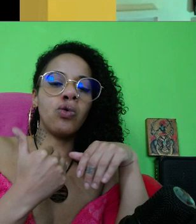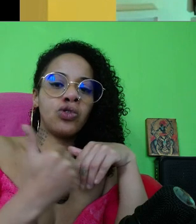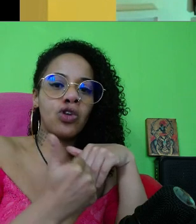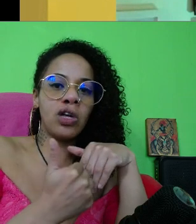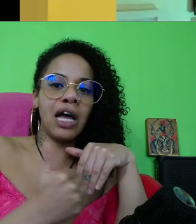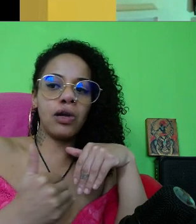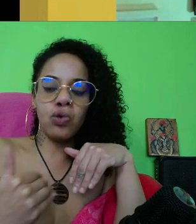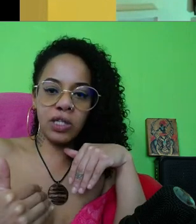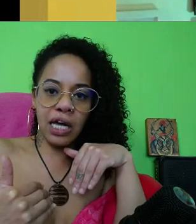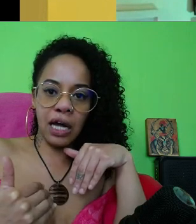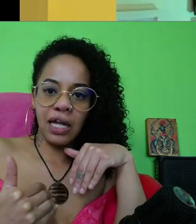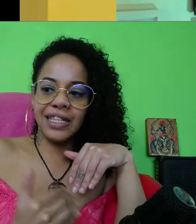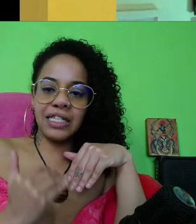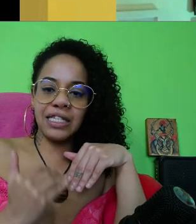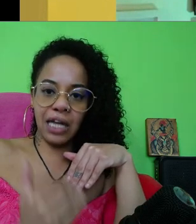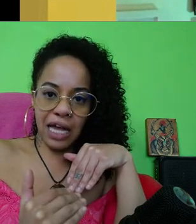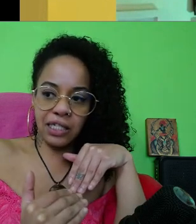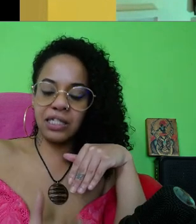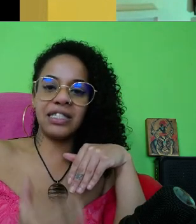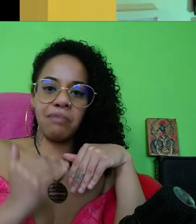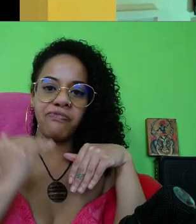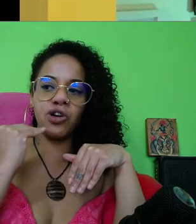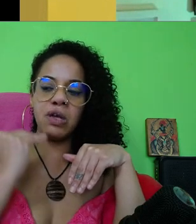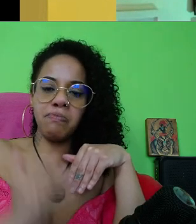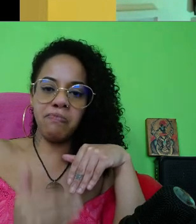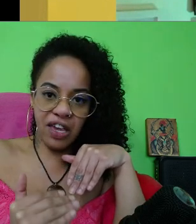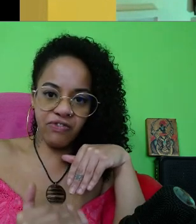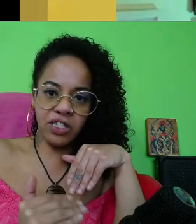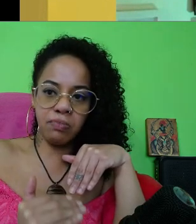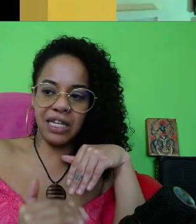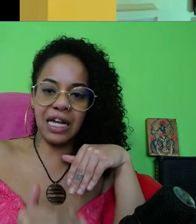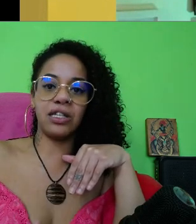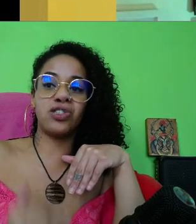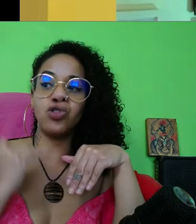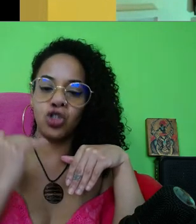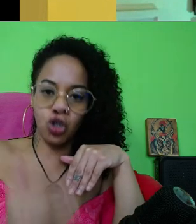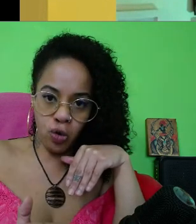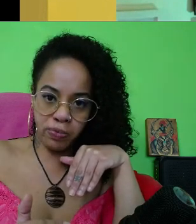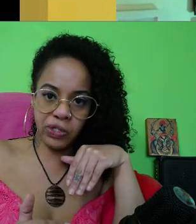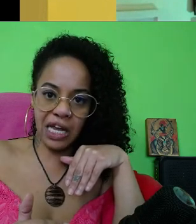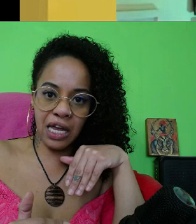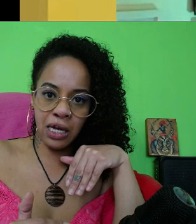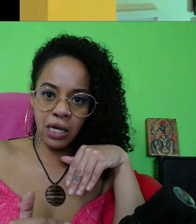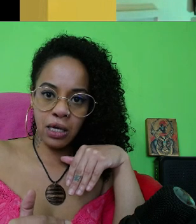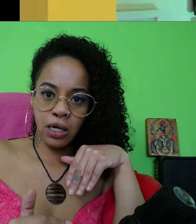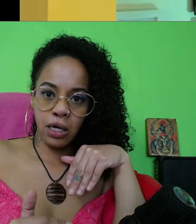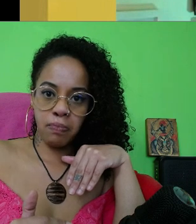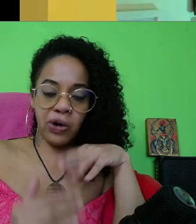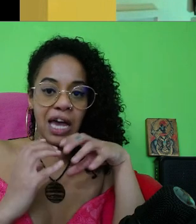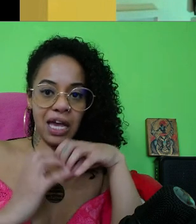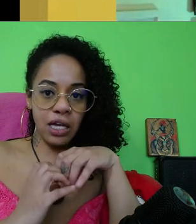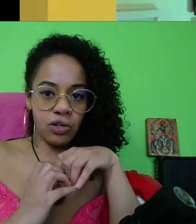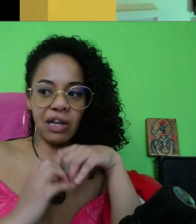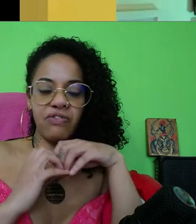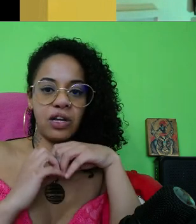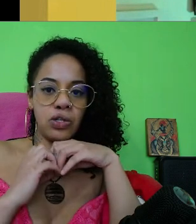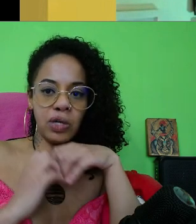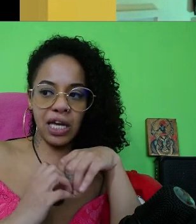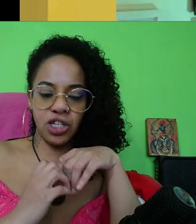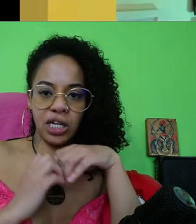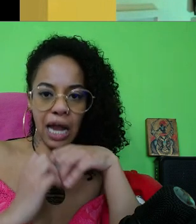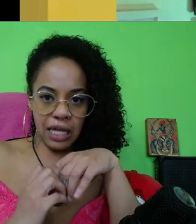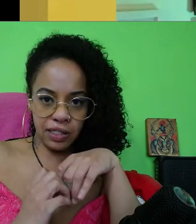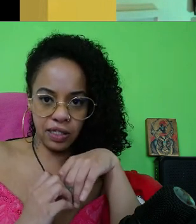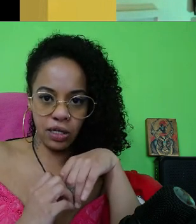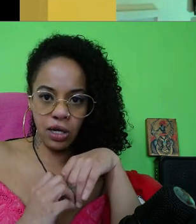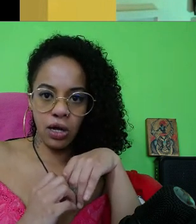com toda luta das classes que sempre foram invisibilizadas dos grupos né porque aí tu tá falando